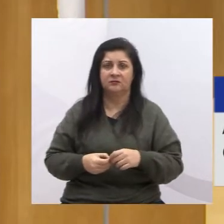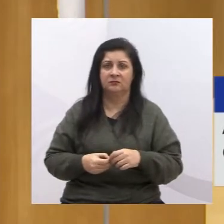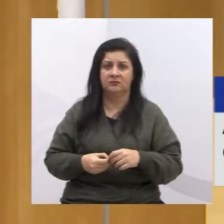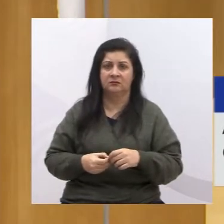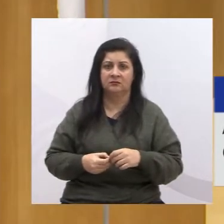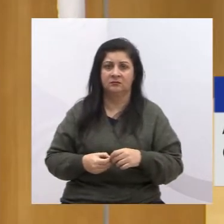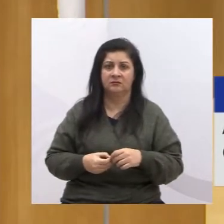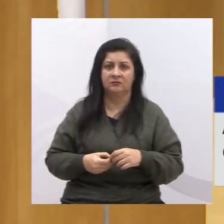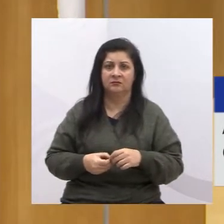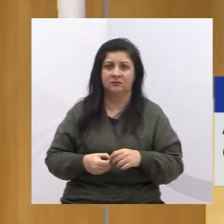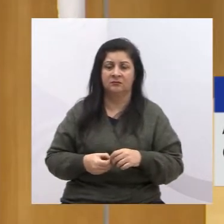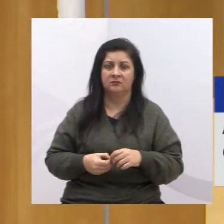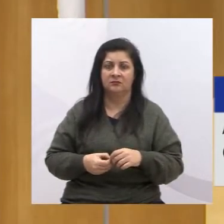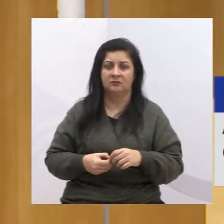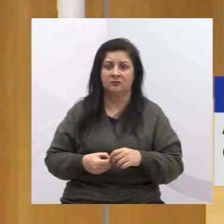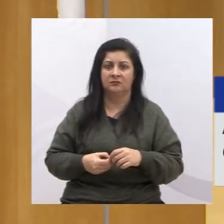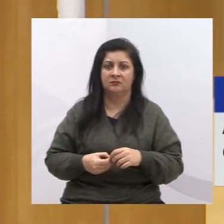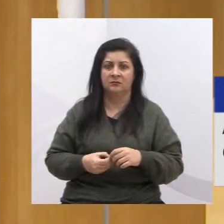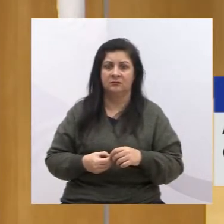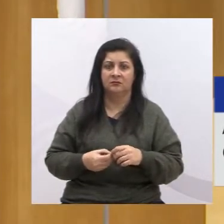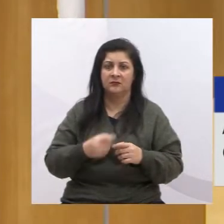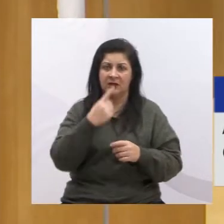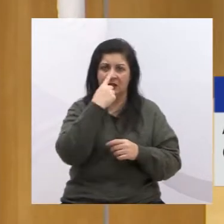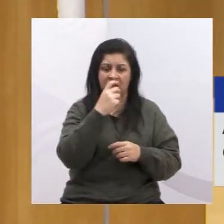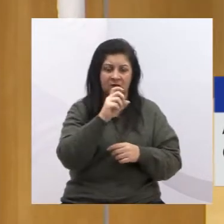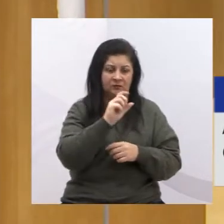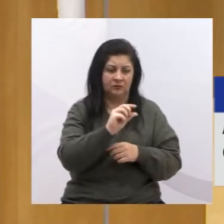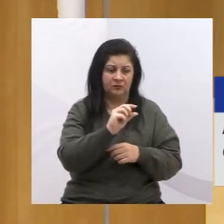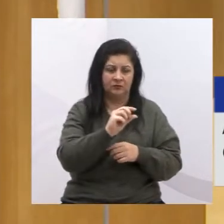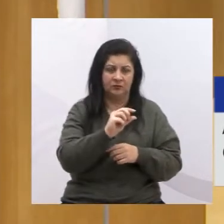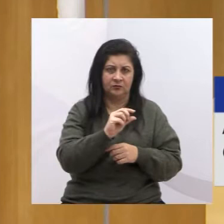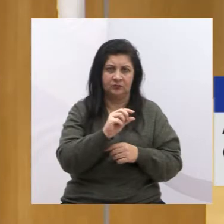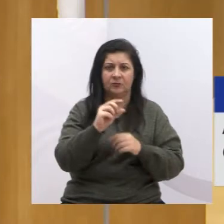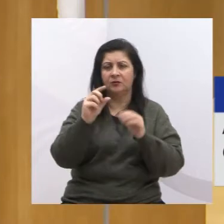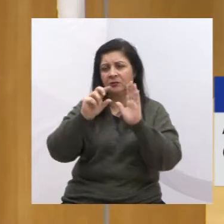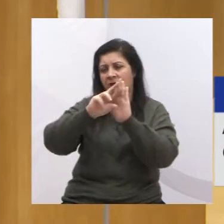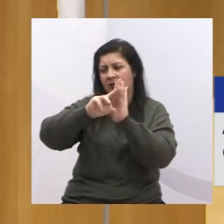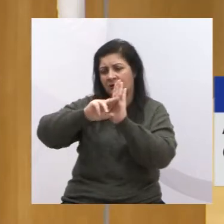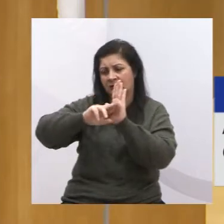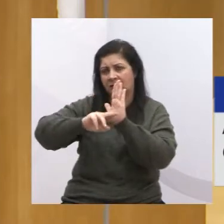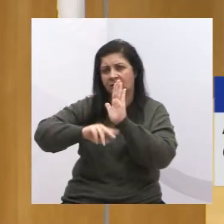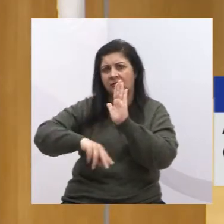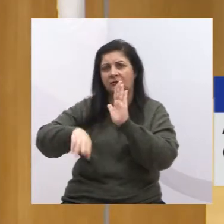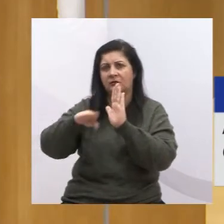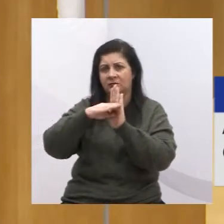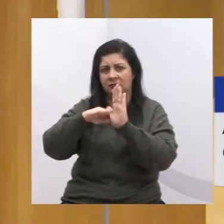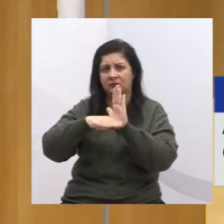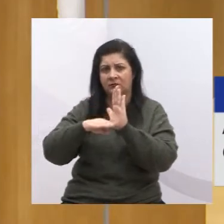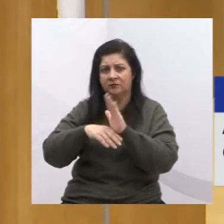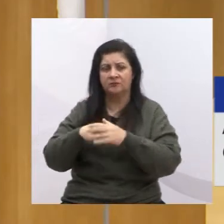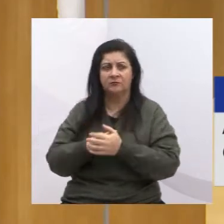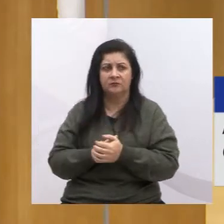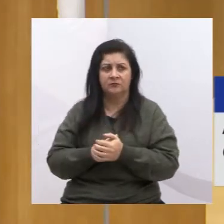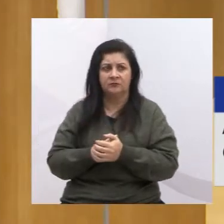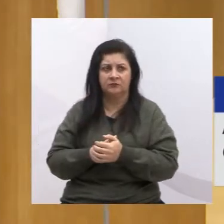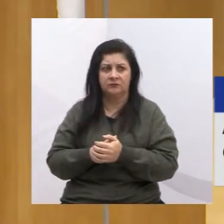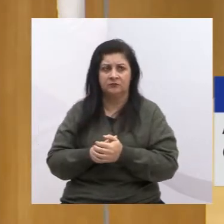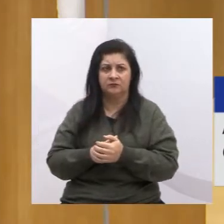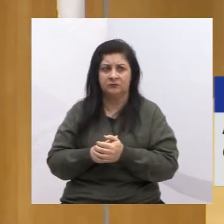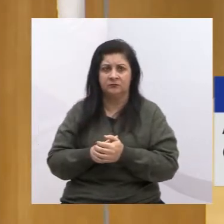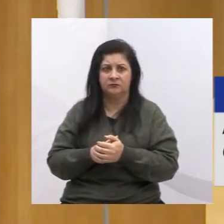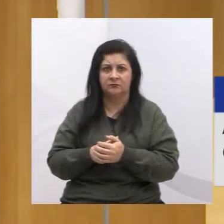pequeno porte são 10 VRMs, resíduos de médio porte 30 VRMs, que chega aí a R$